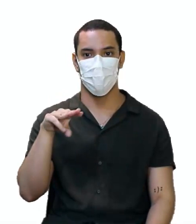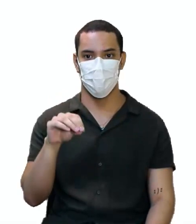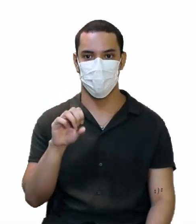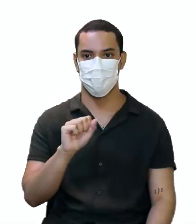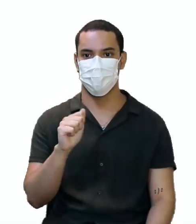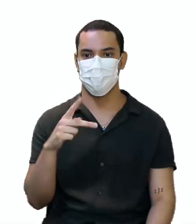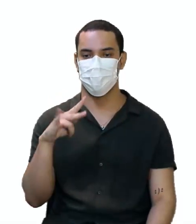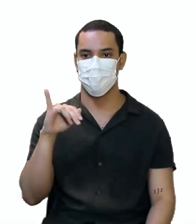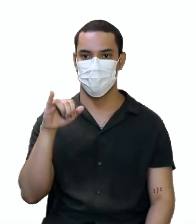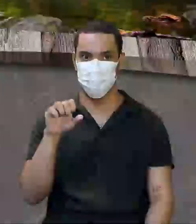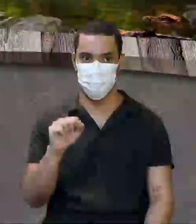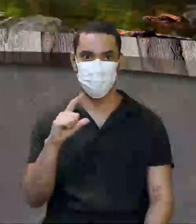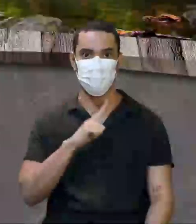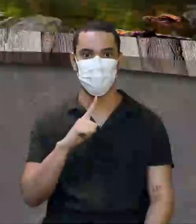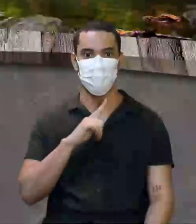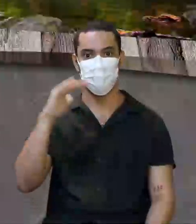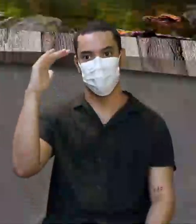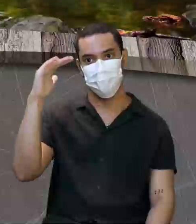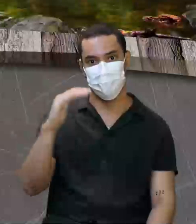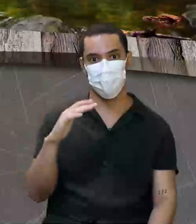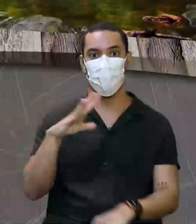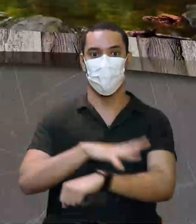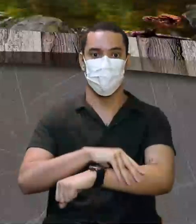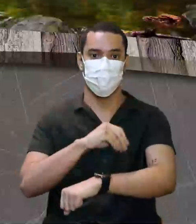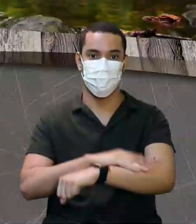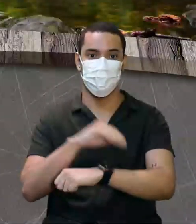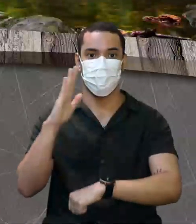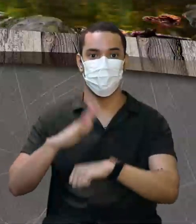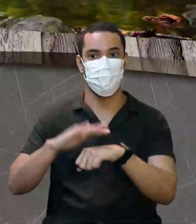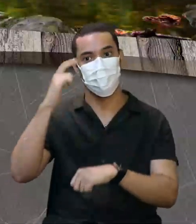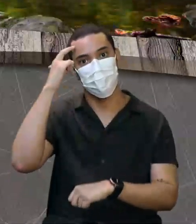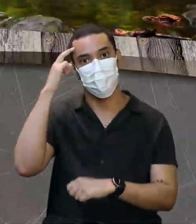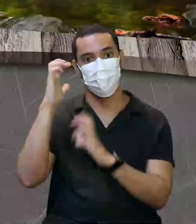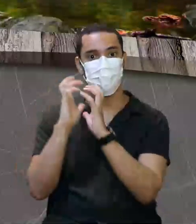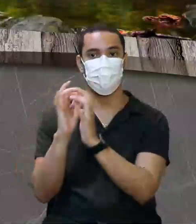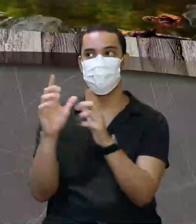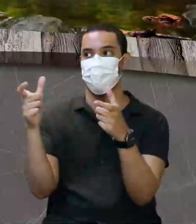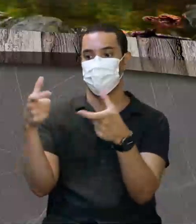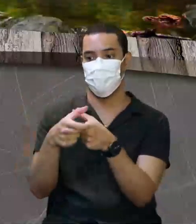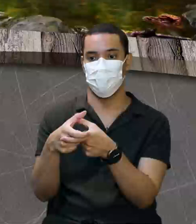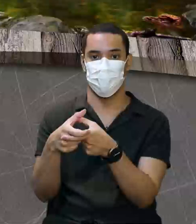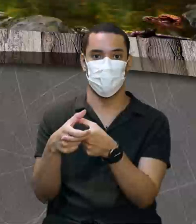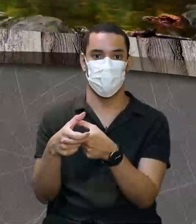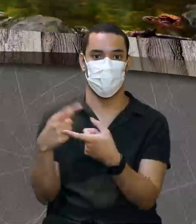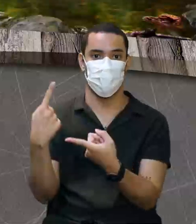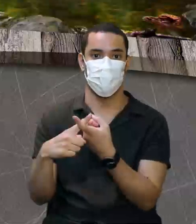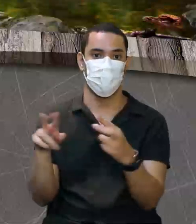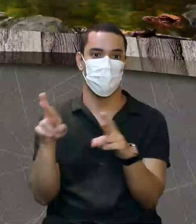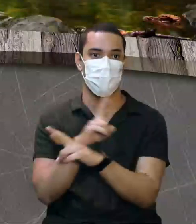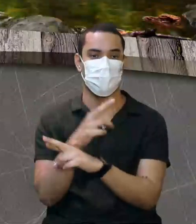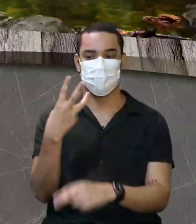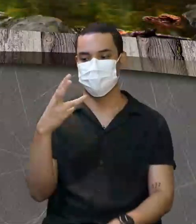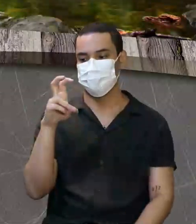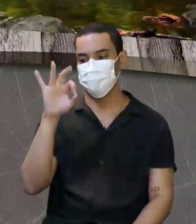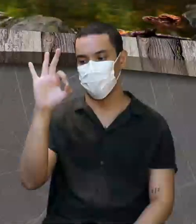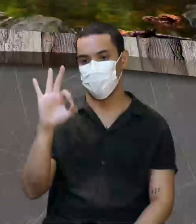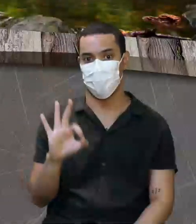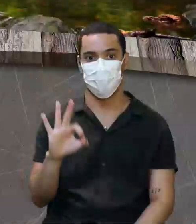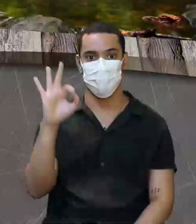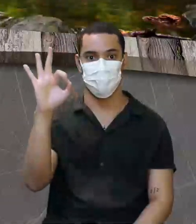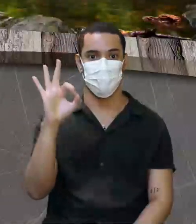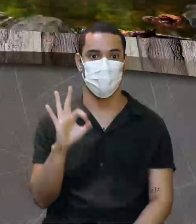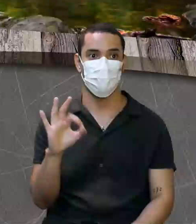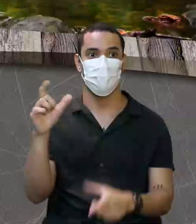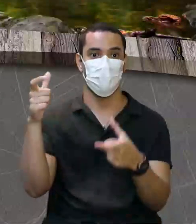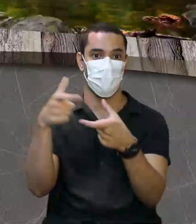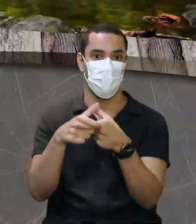eles tinham menor estatura, mais pelo e a região do cérebro menor. Correspondia a 35% menor,